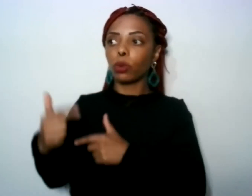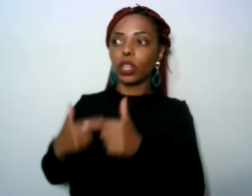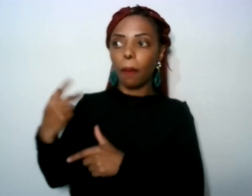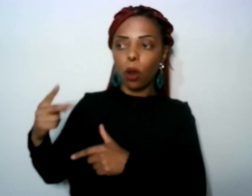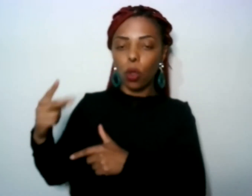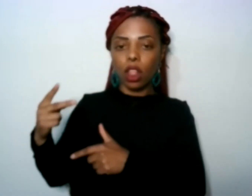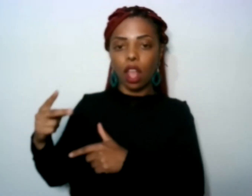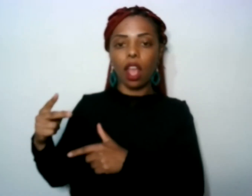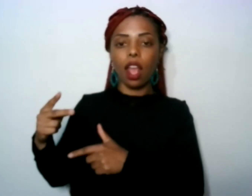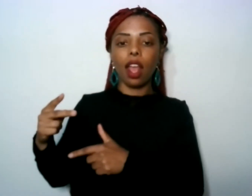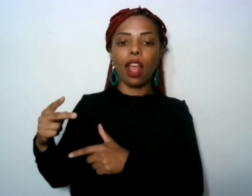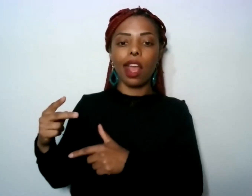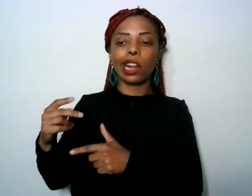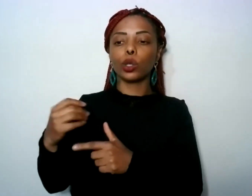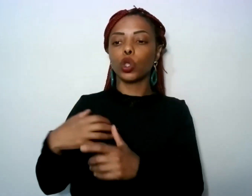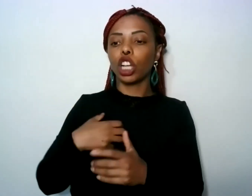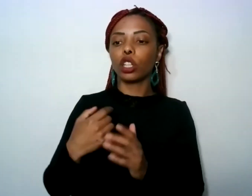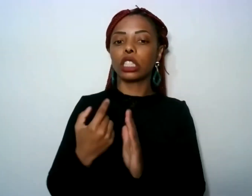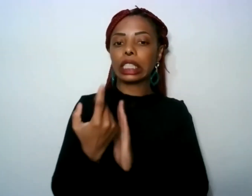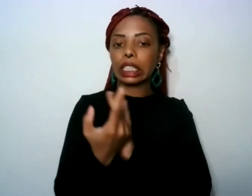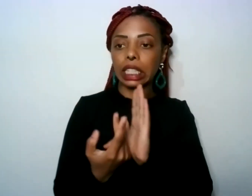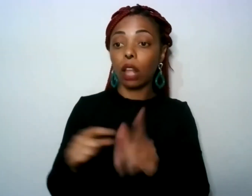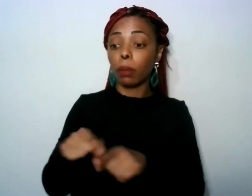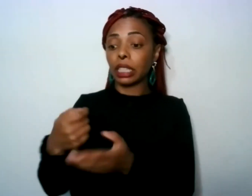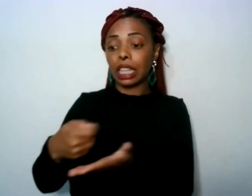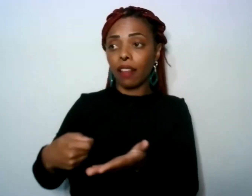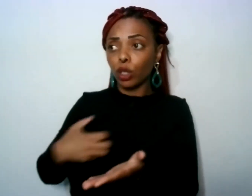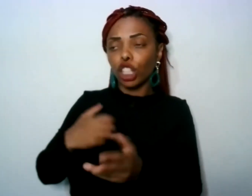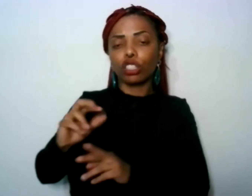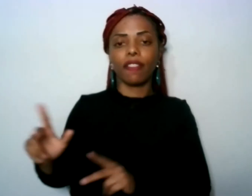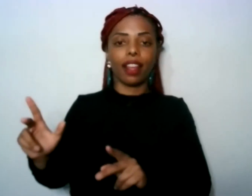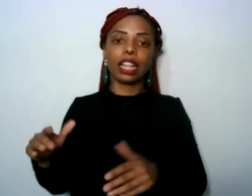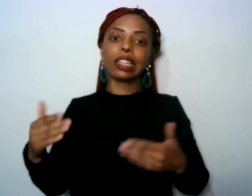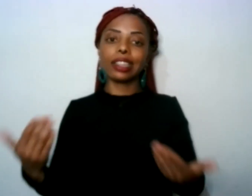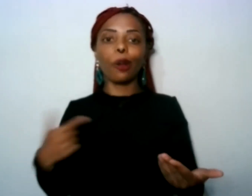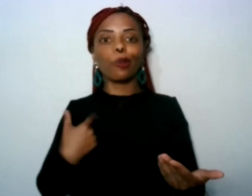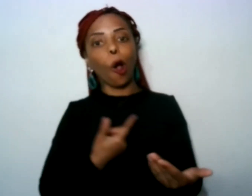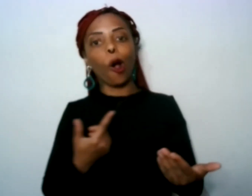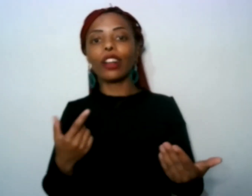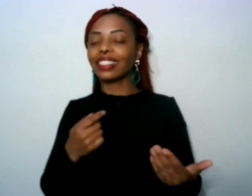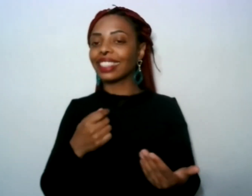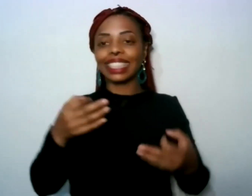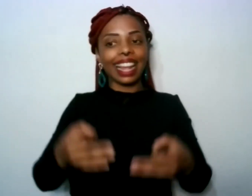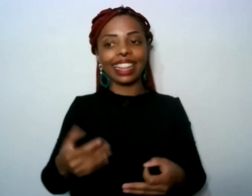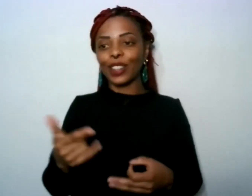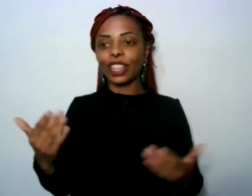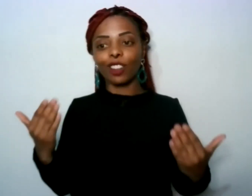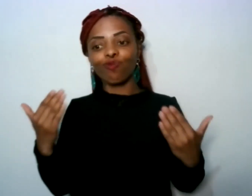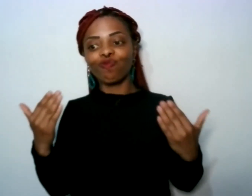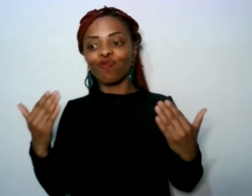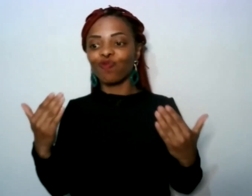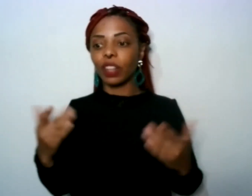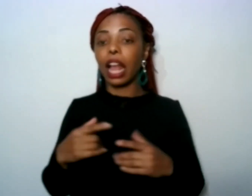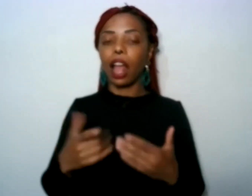tanto de grafia quanto de desenho mesmo então por isso que fica essa dúvida aí e tem as fotos nas fotos